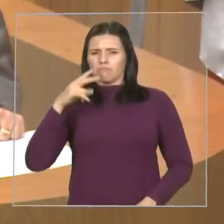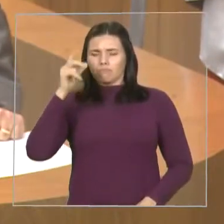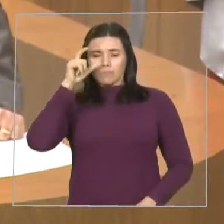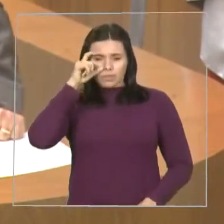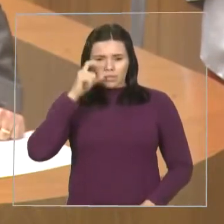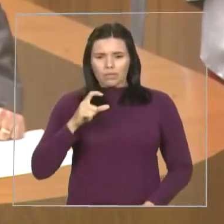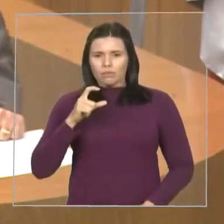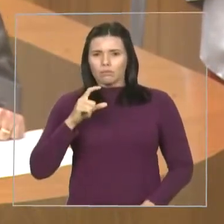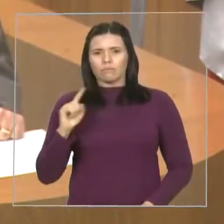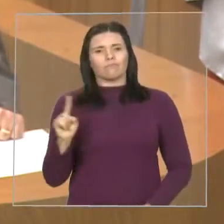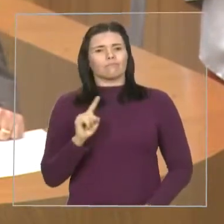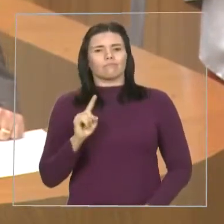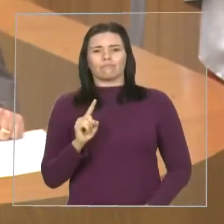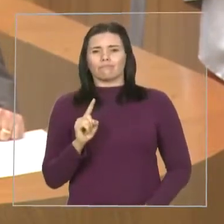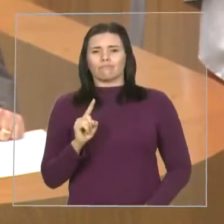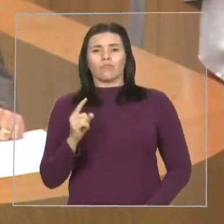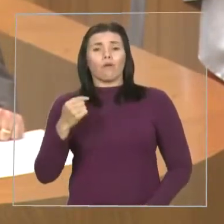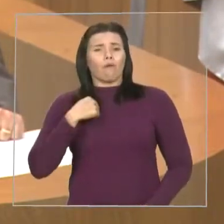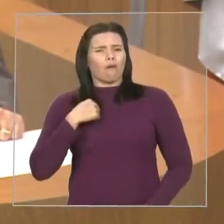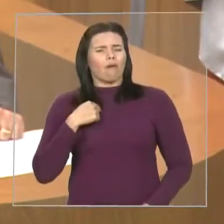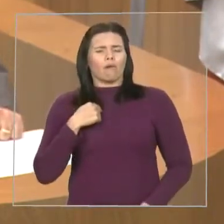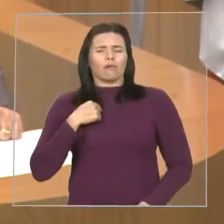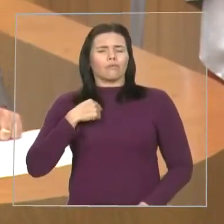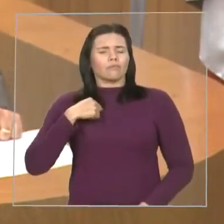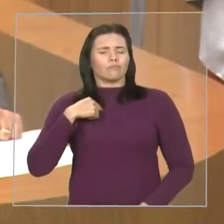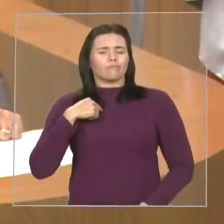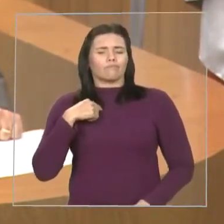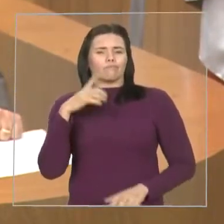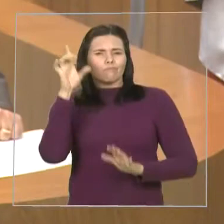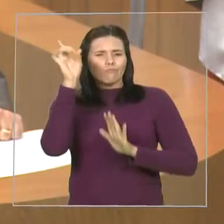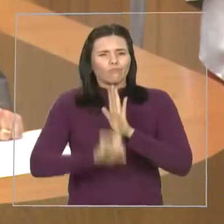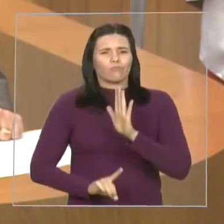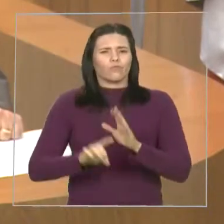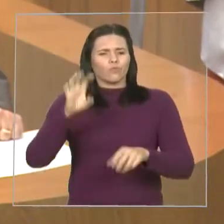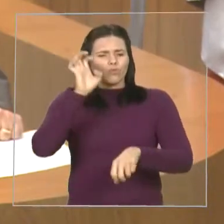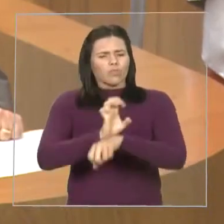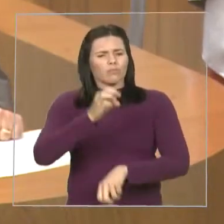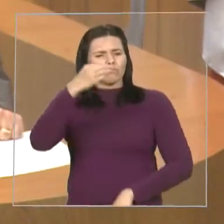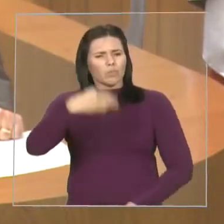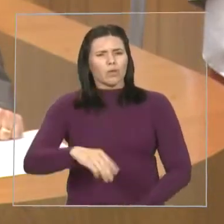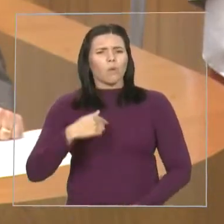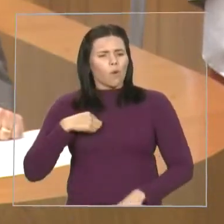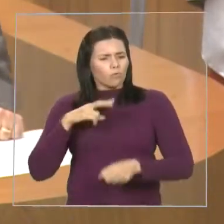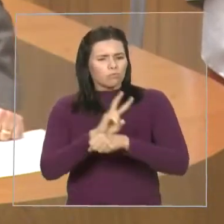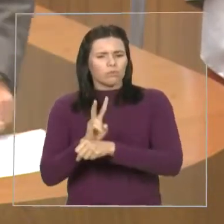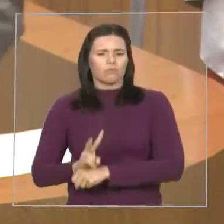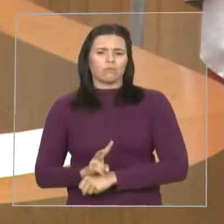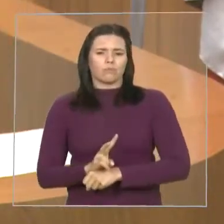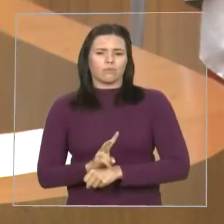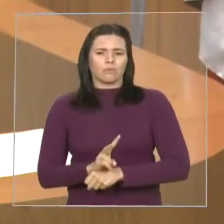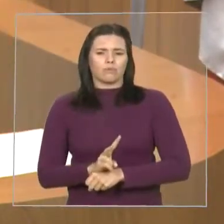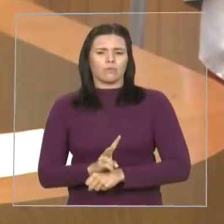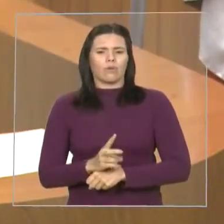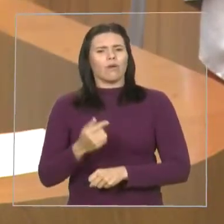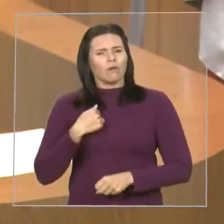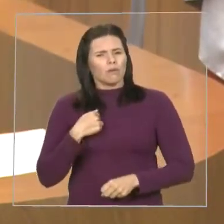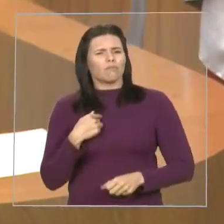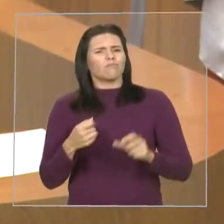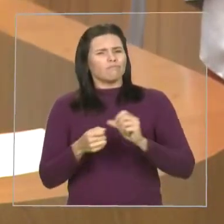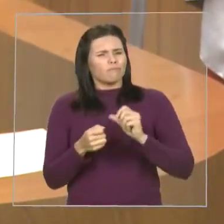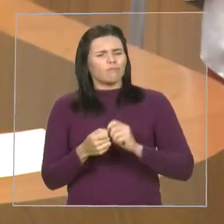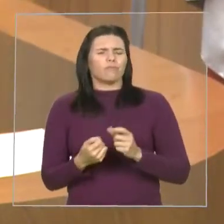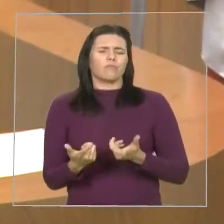isso, estou defendendo o interesse do Estado do Maranhão, querendo fazer um grande debate nesta casa aqui. E esse projeto está na linha